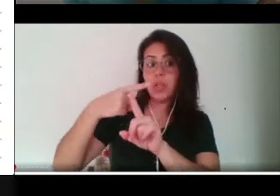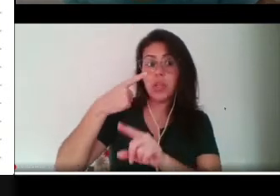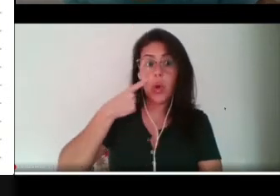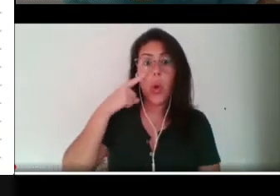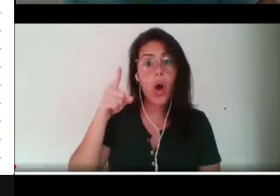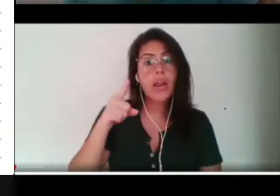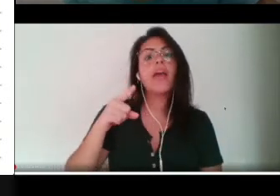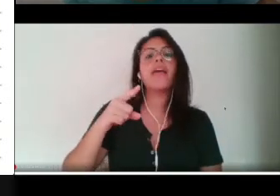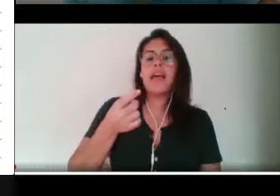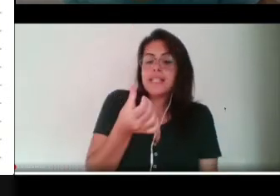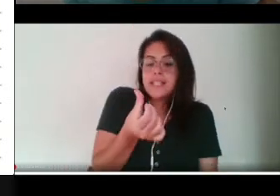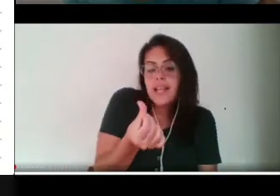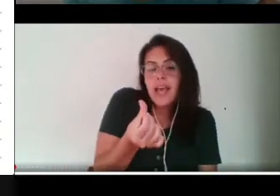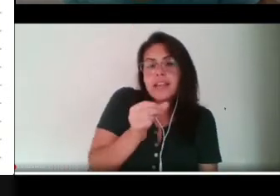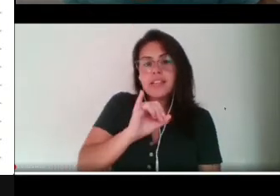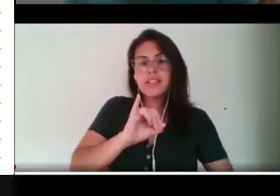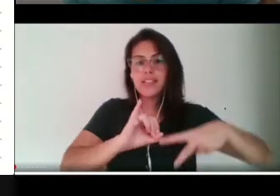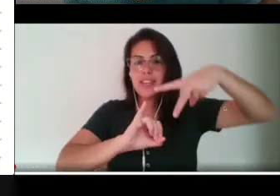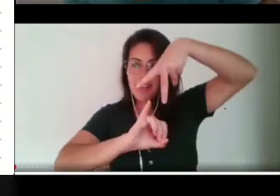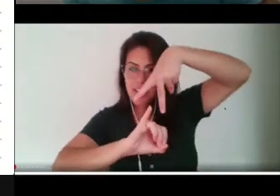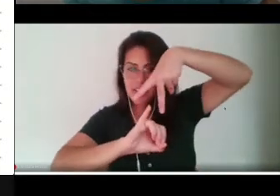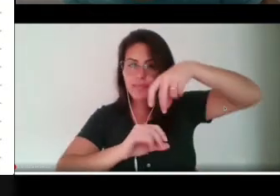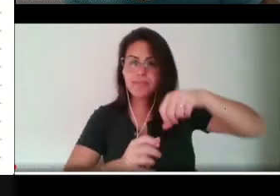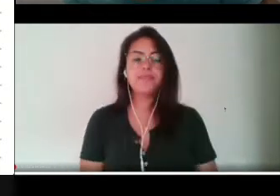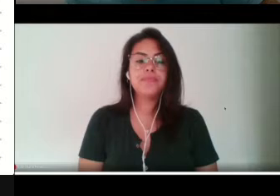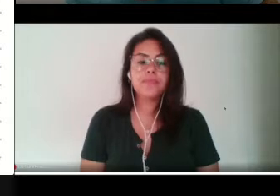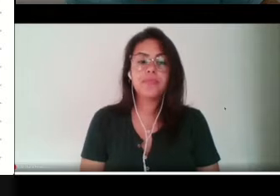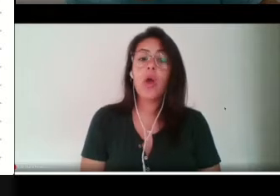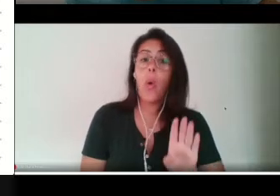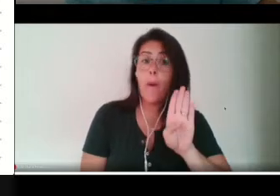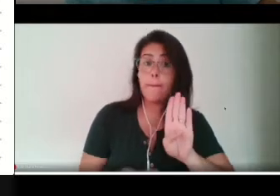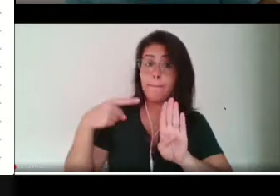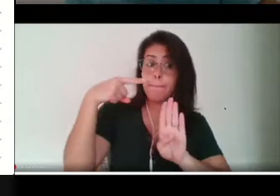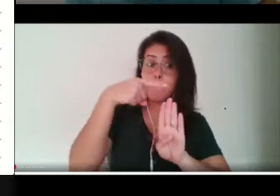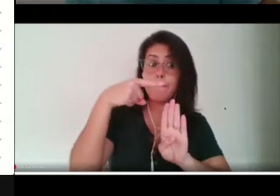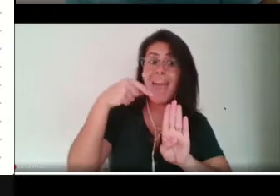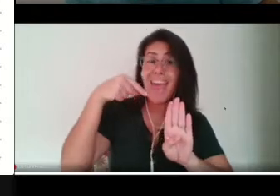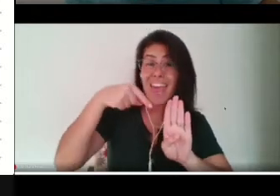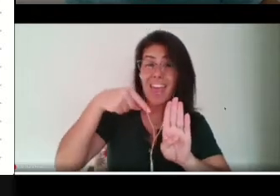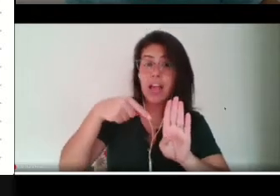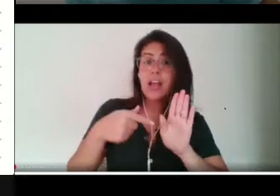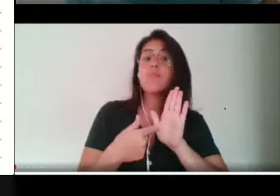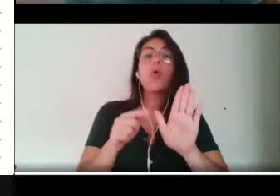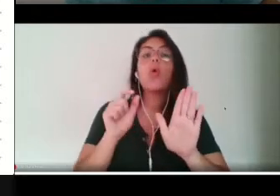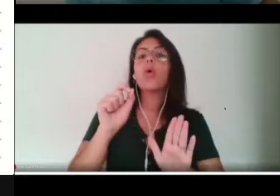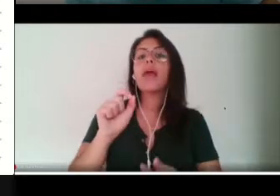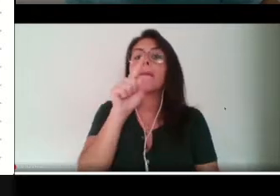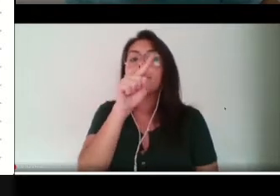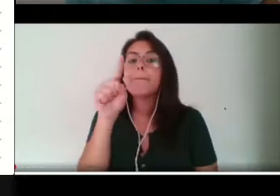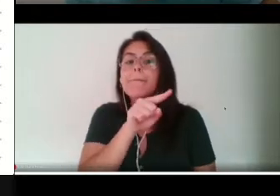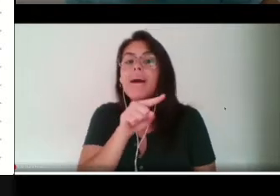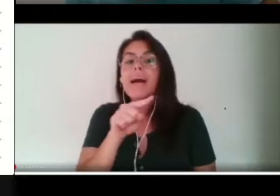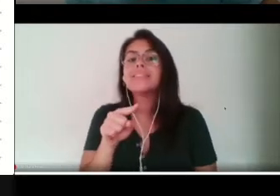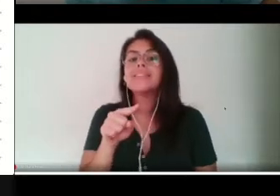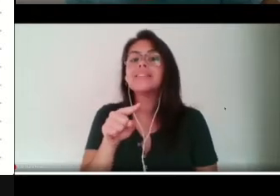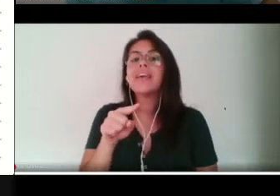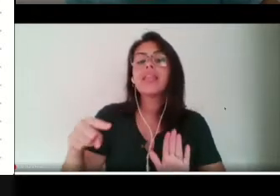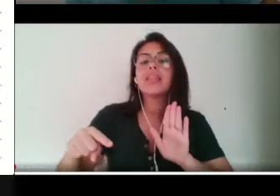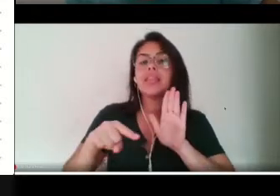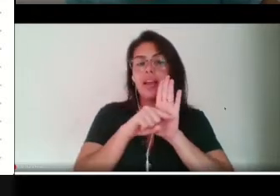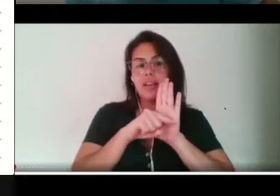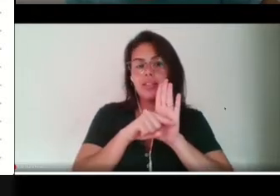I. O vetor B está apontando para z negativo, então ele tem magnitude menos